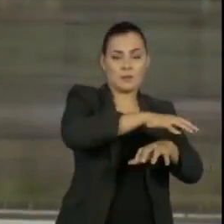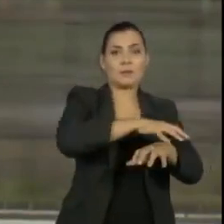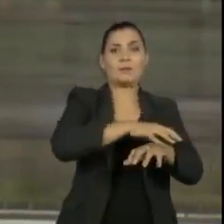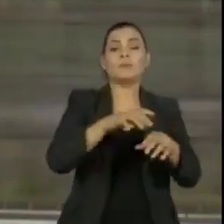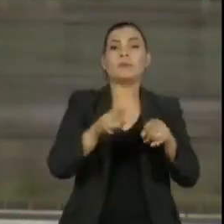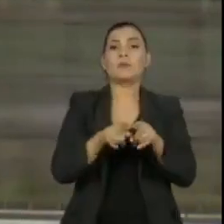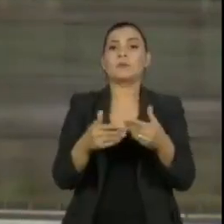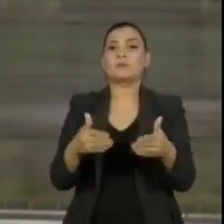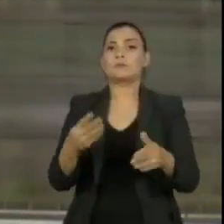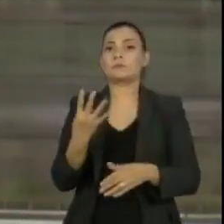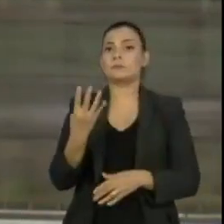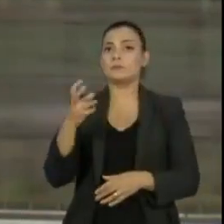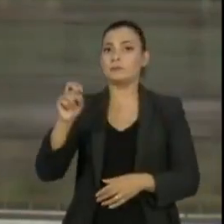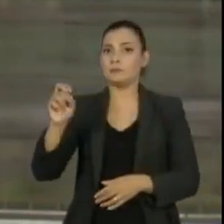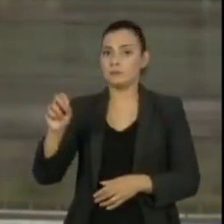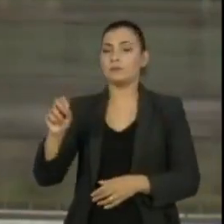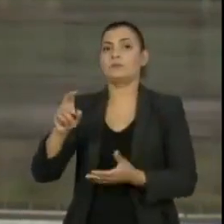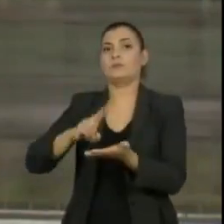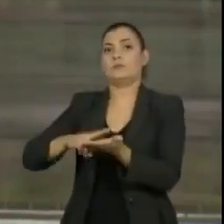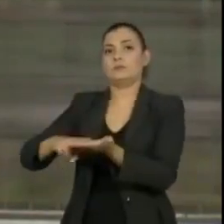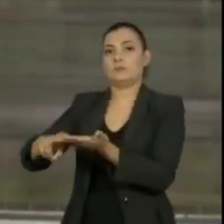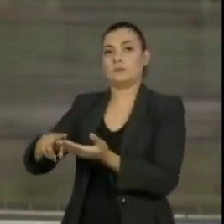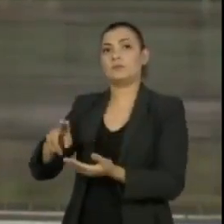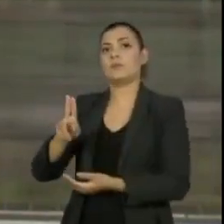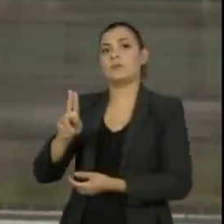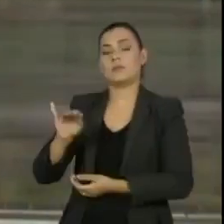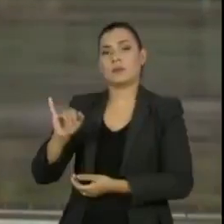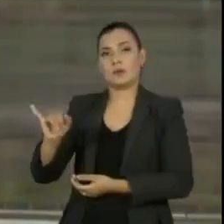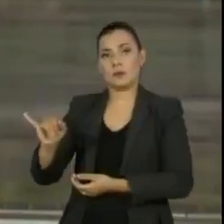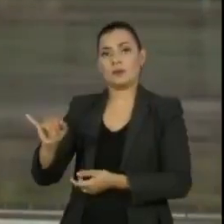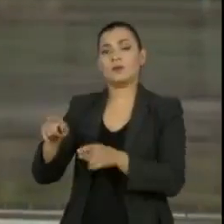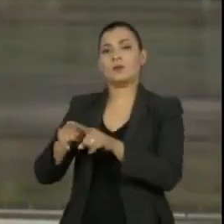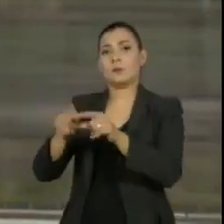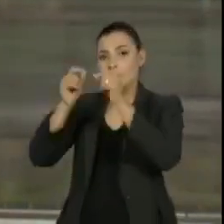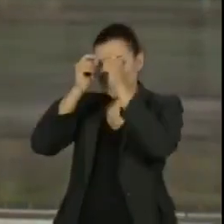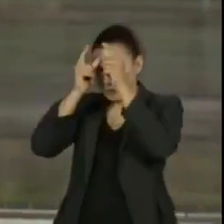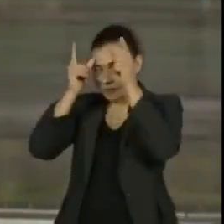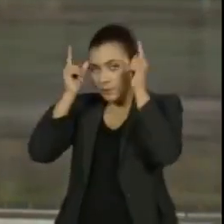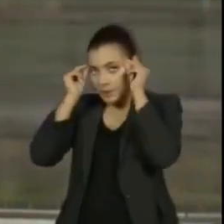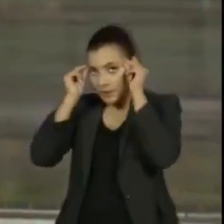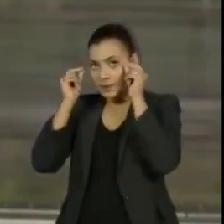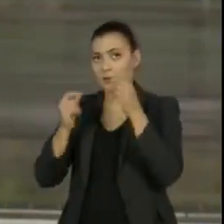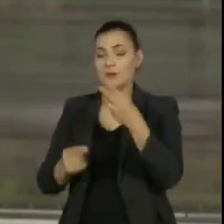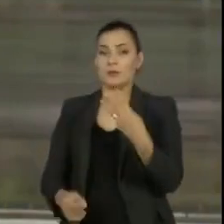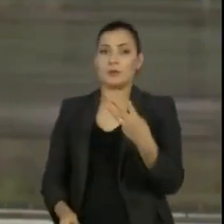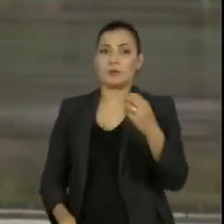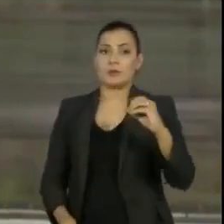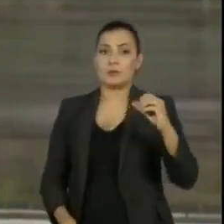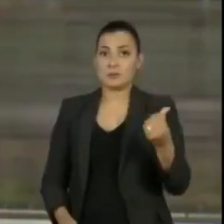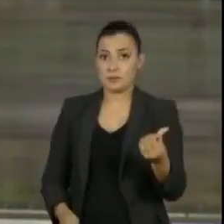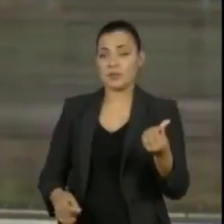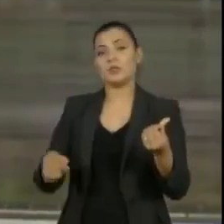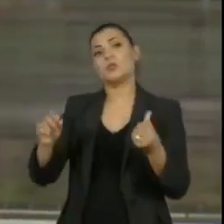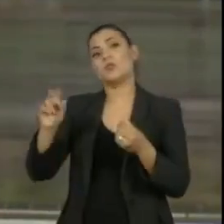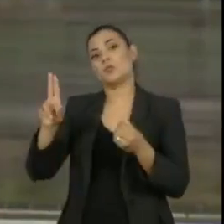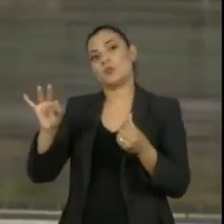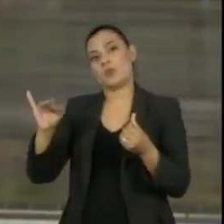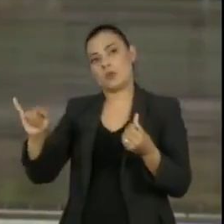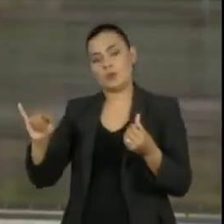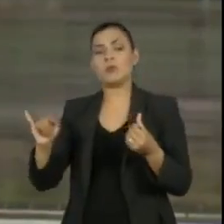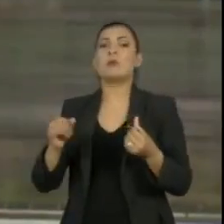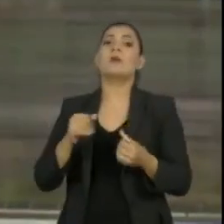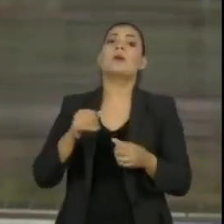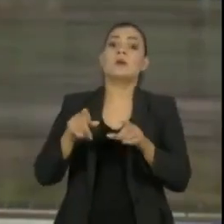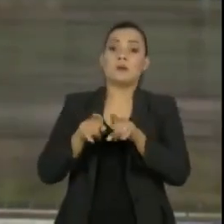Serão reabertos 450 novos leitos de enfermaria e 306 de UTI em hospitais